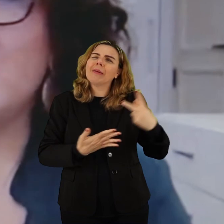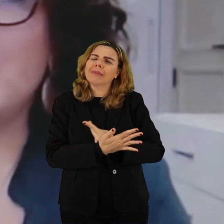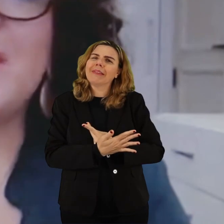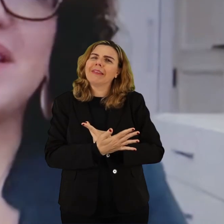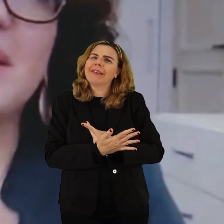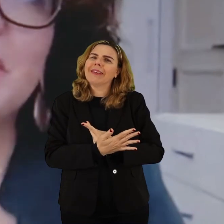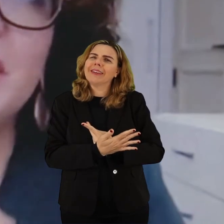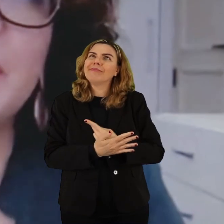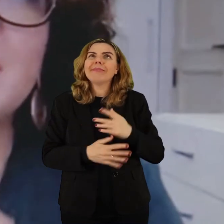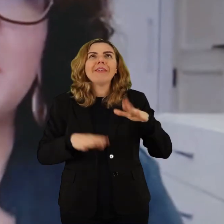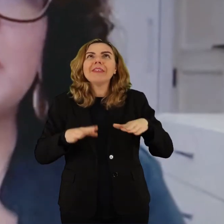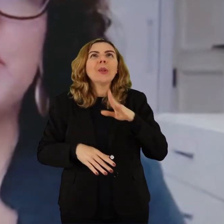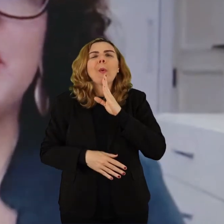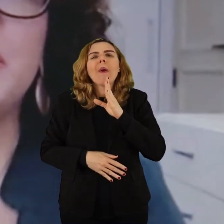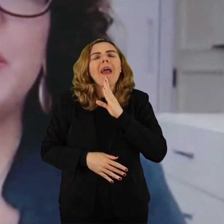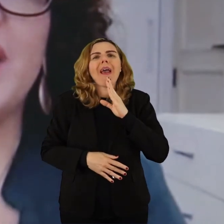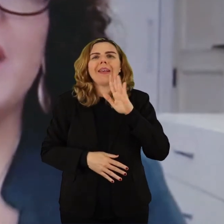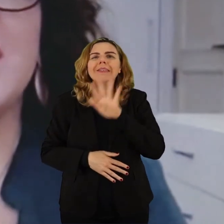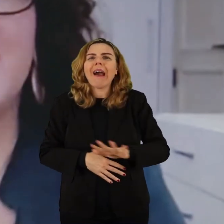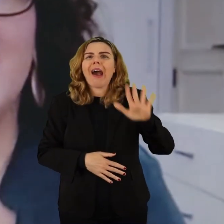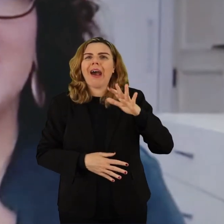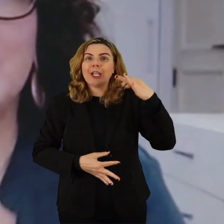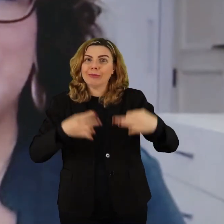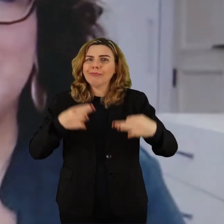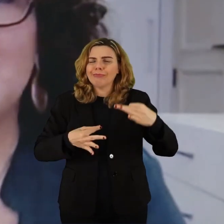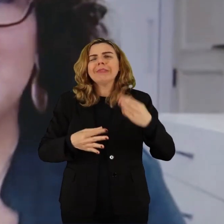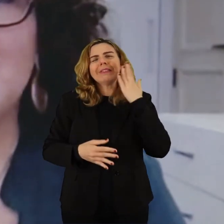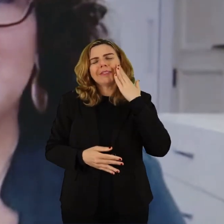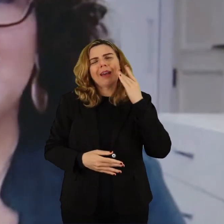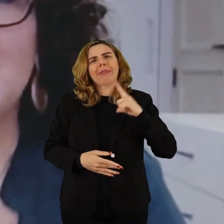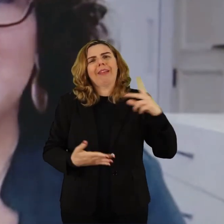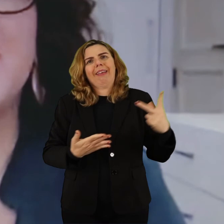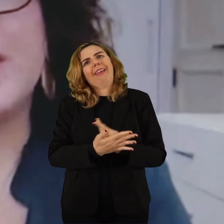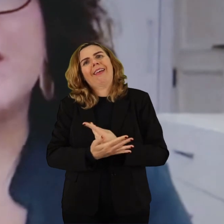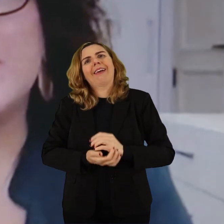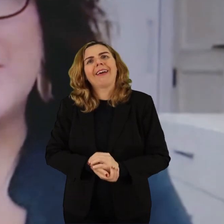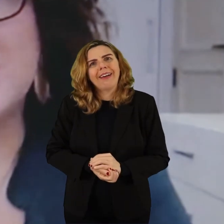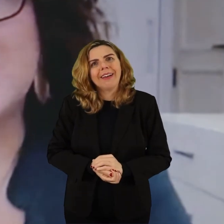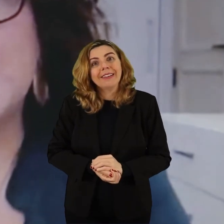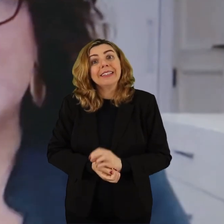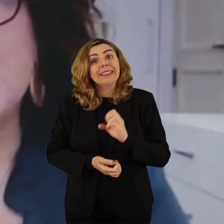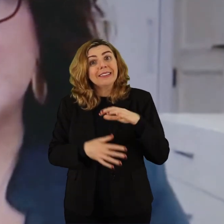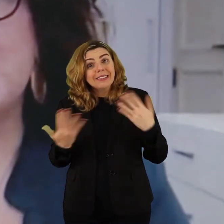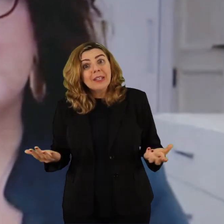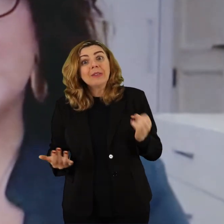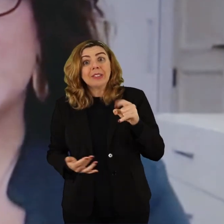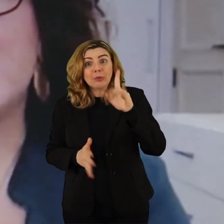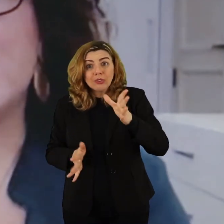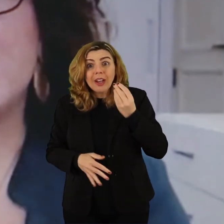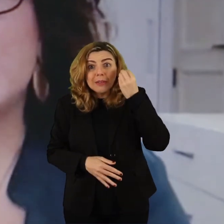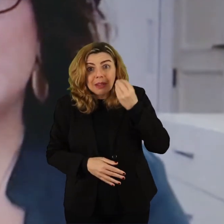de não necessariamente ter conhecimento jurídico, ela sabe que está errado. Então, se tu está passando por